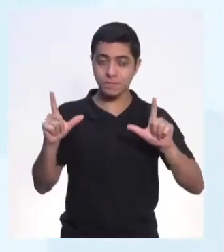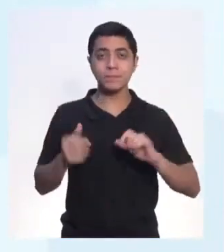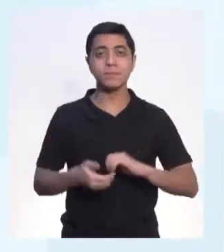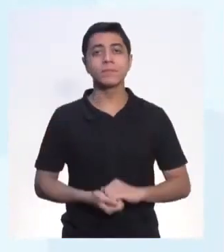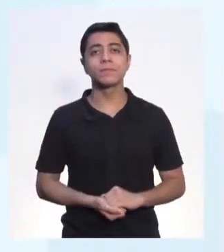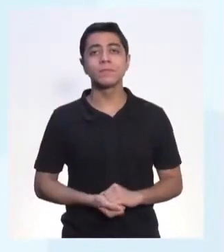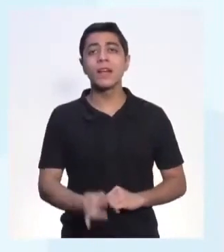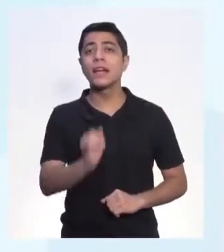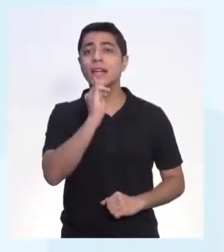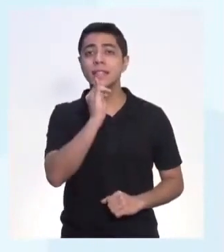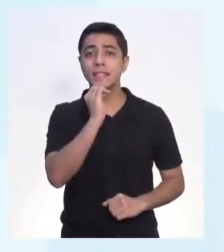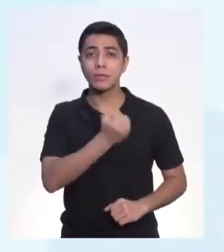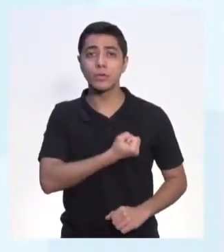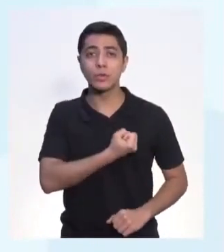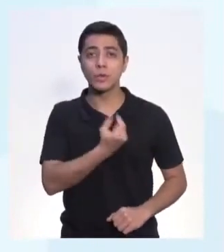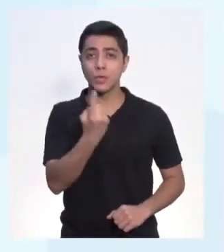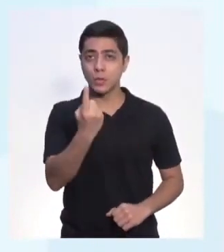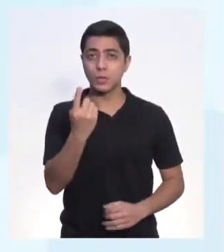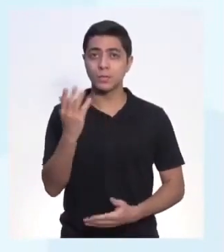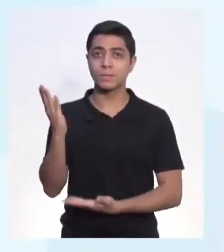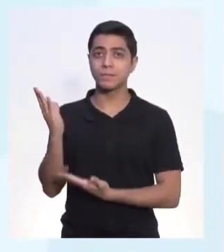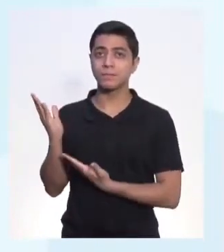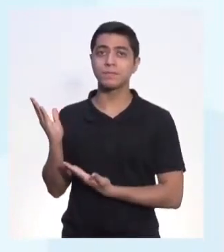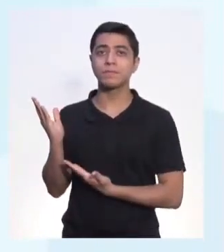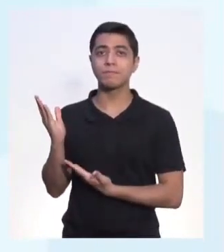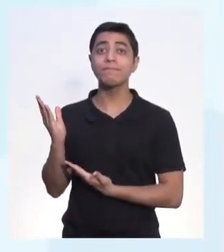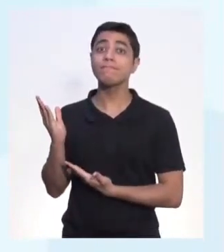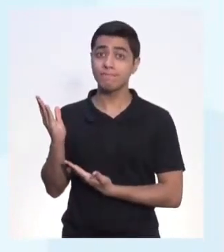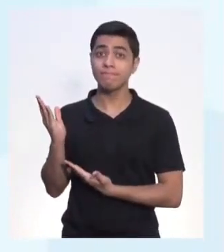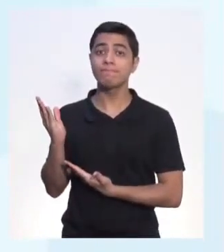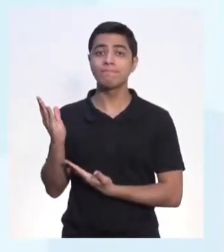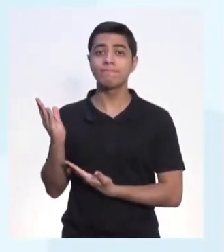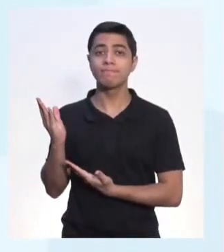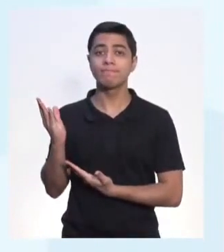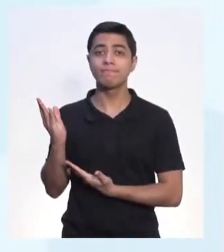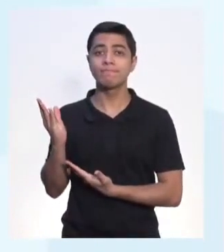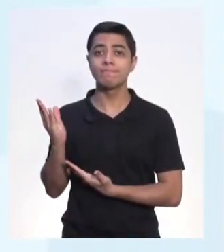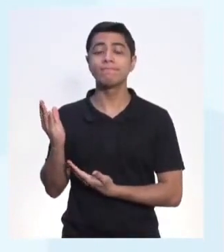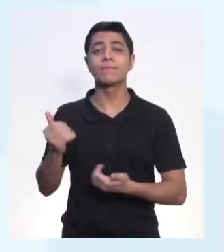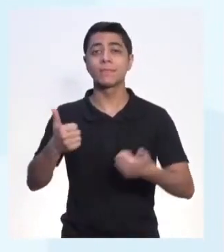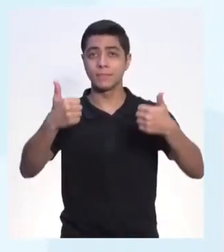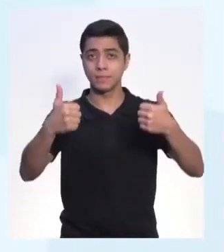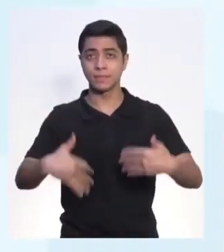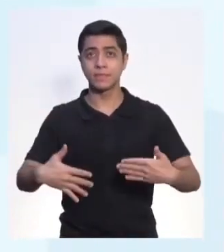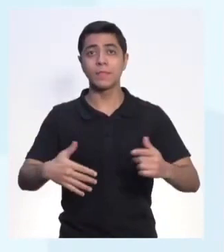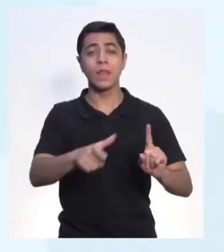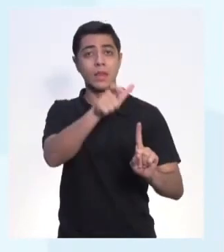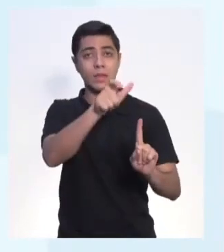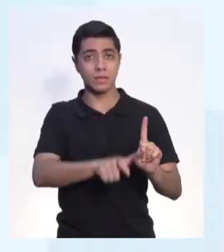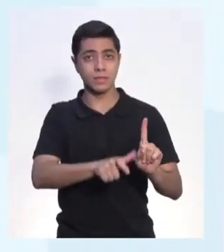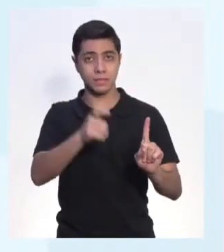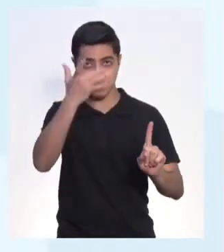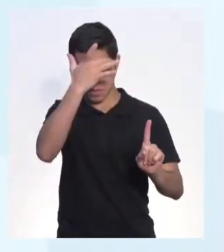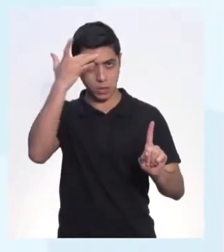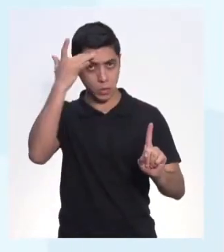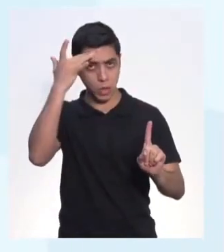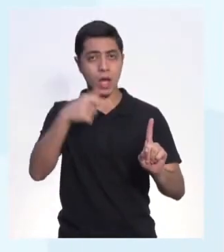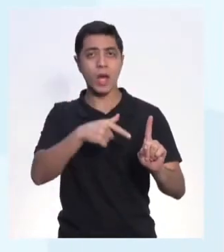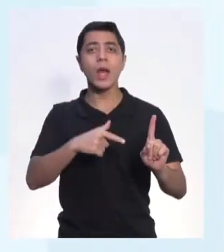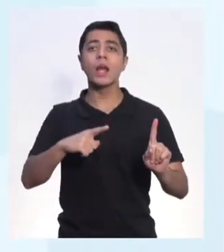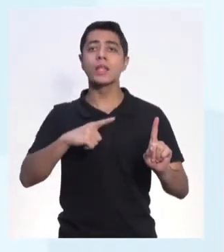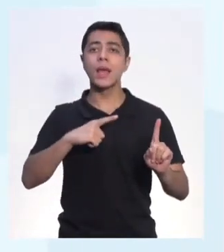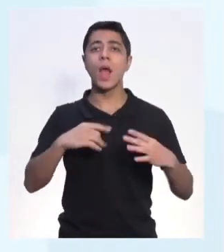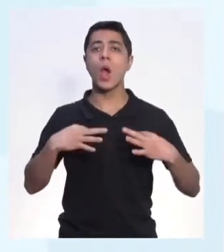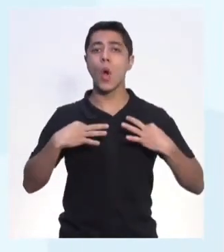exemplo 1 diz o seguinte: uma pessoa tem 6 conjuntos de roupa